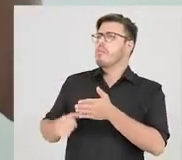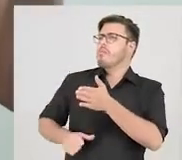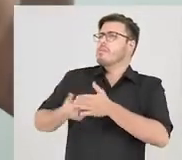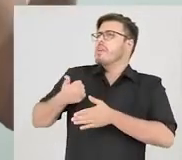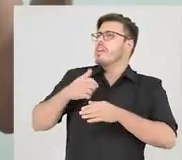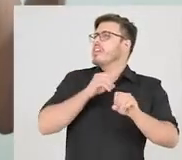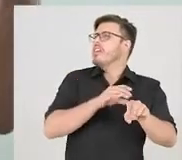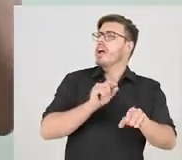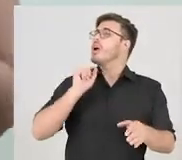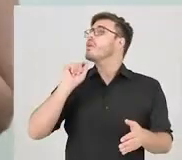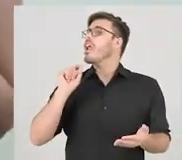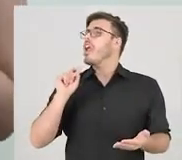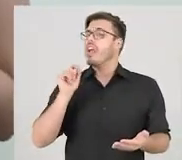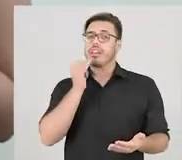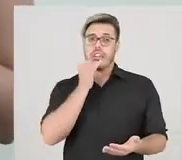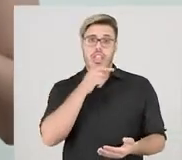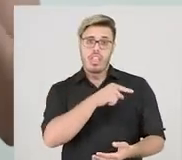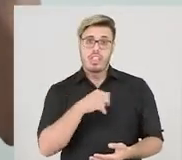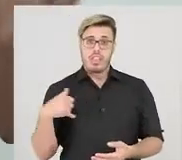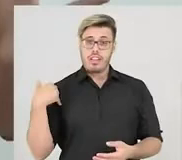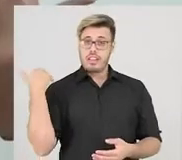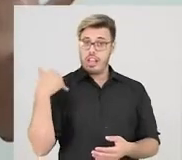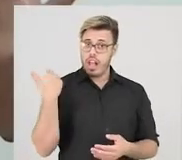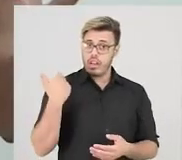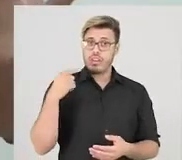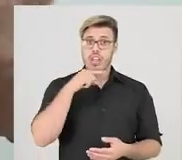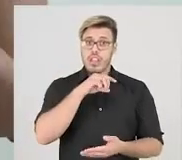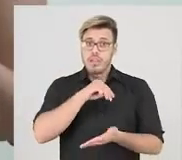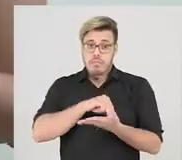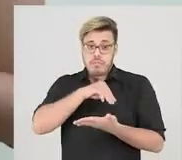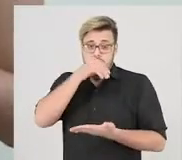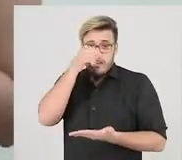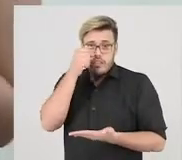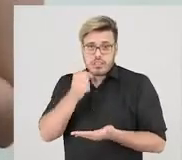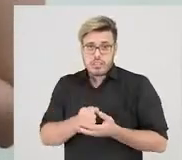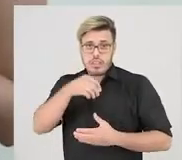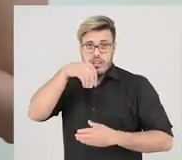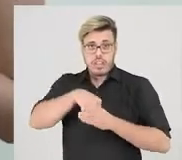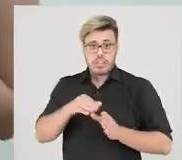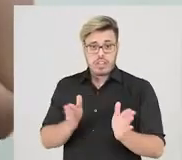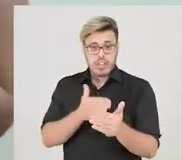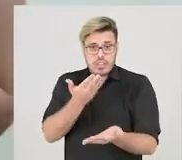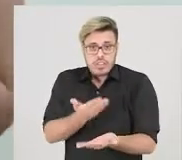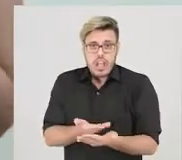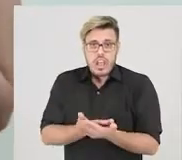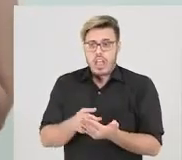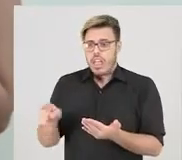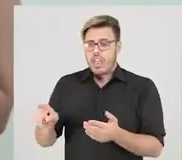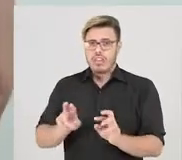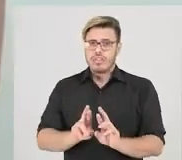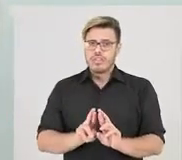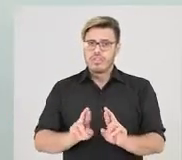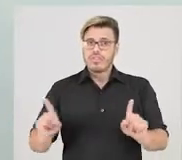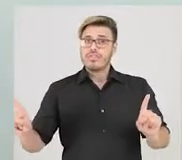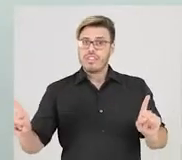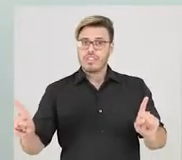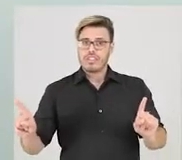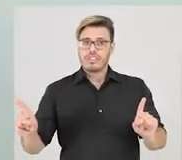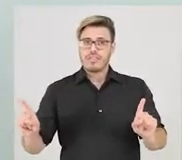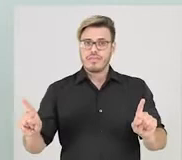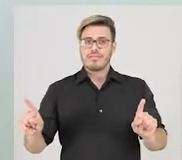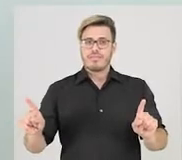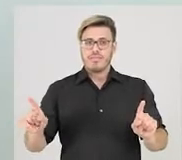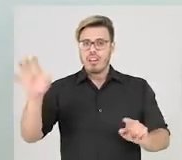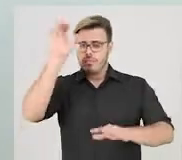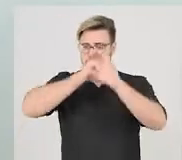uma defasagem de aprendizagem em relação a essa turma. Muitas vezes nós comentamos, olha, ofereça aquilo